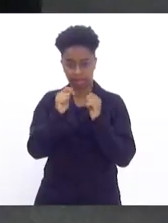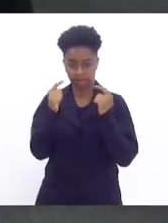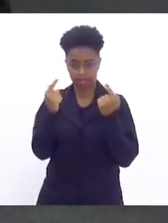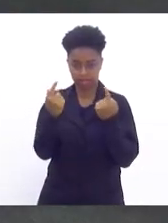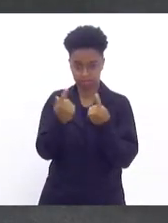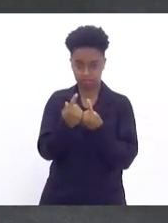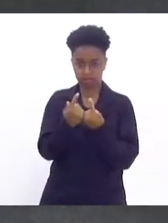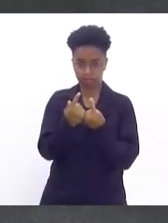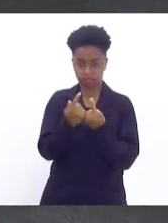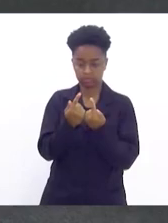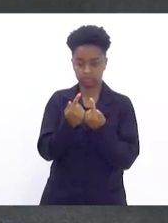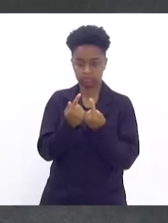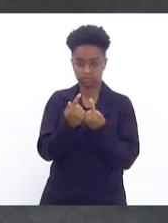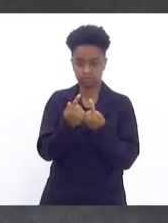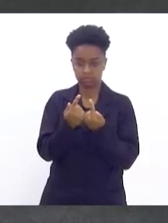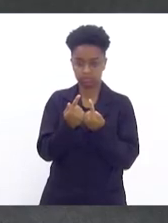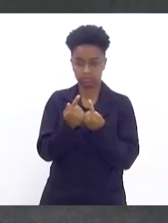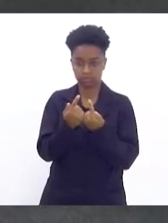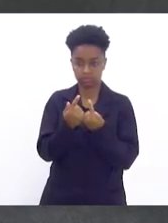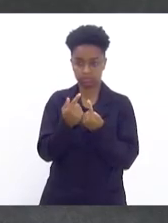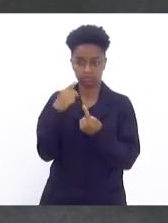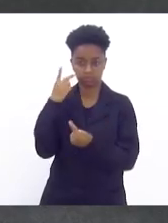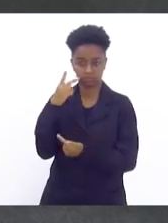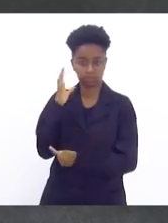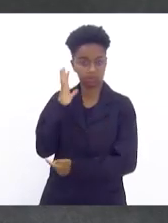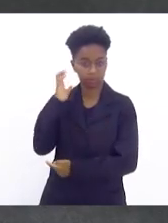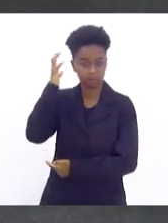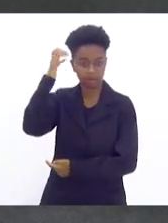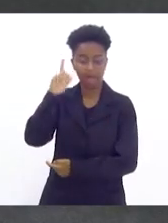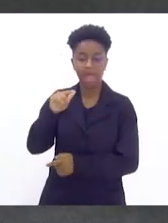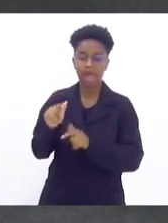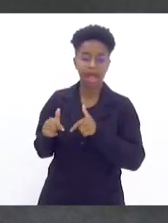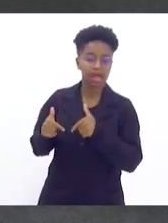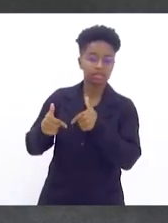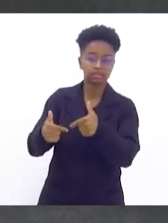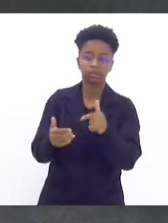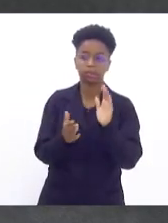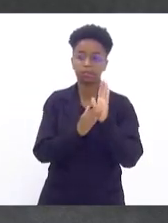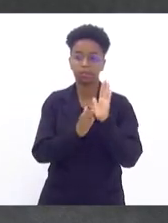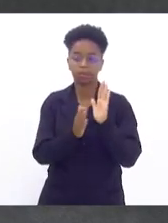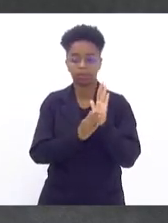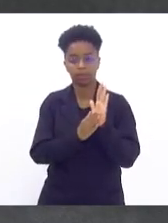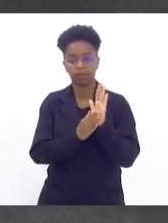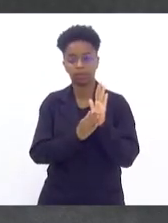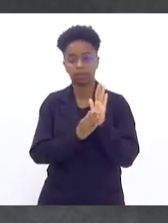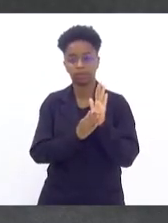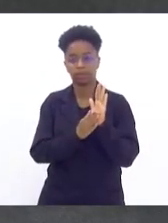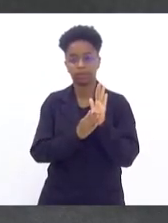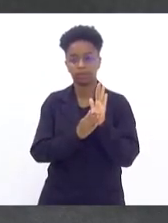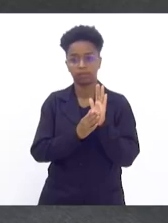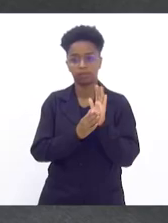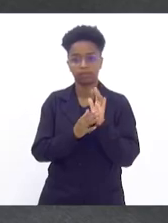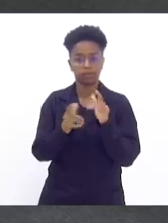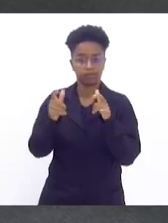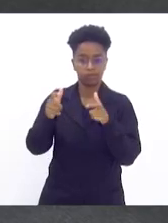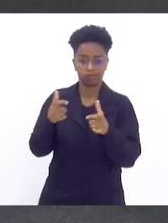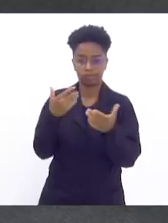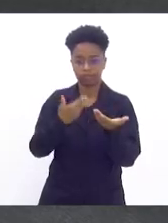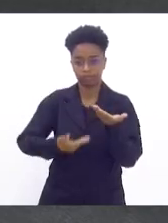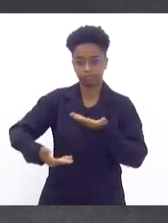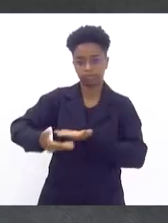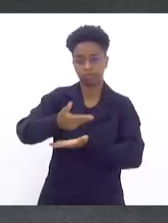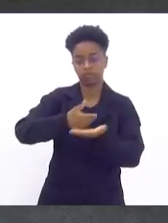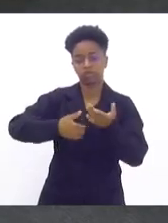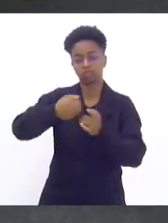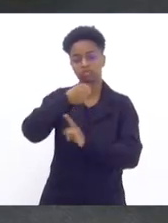Legislativa é vereadora Marielle Franco é uma iniciativa que propõe um canal de diálogo entre a sociedade